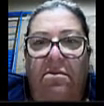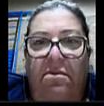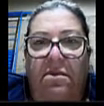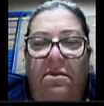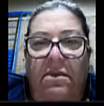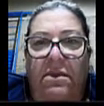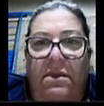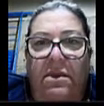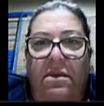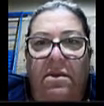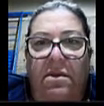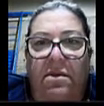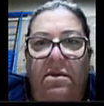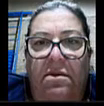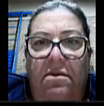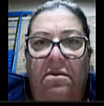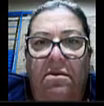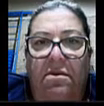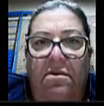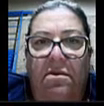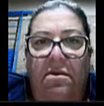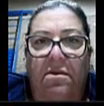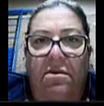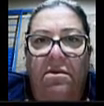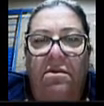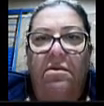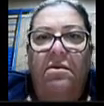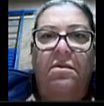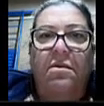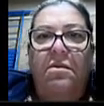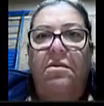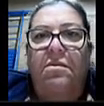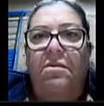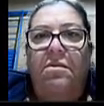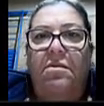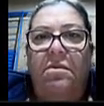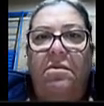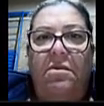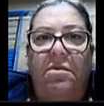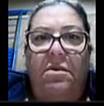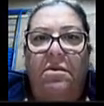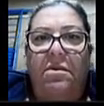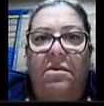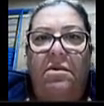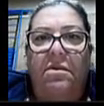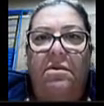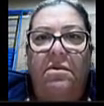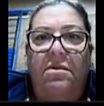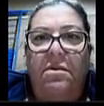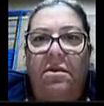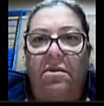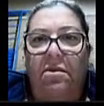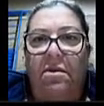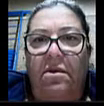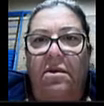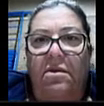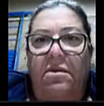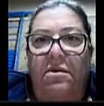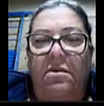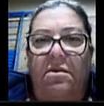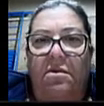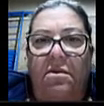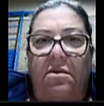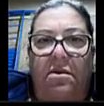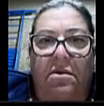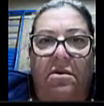dá conta. Mas aí, a gente pode ter um prejuízo por causa da deficiência, que aí não é um transtorno, e a gente pode ter crianças que têm